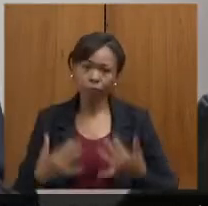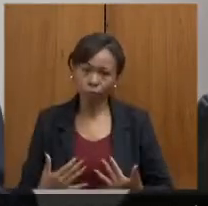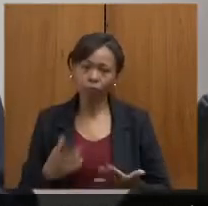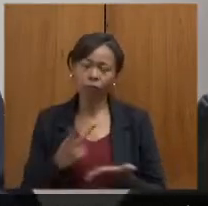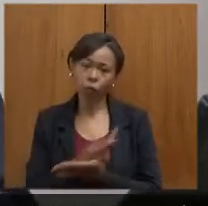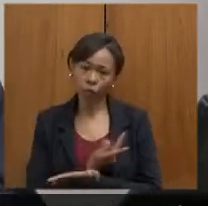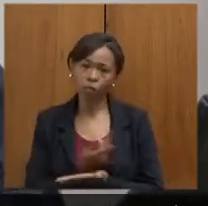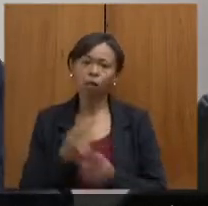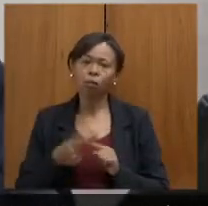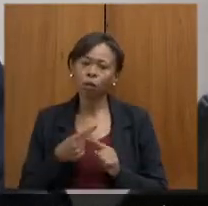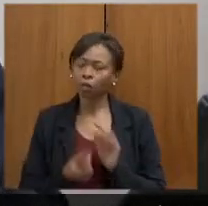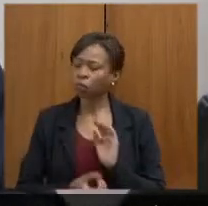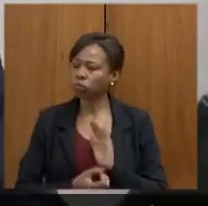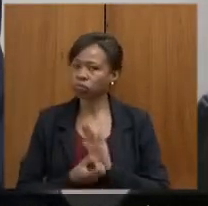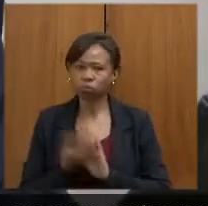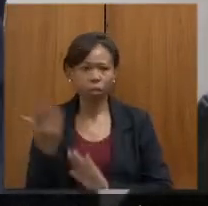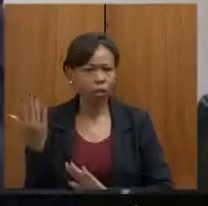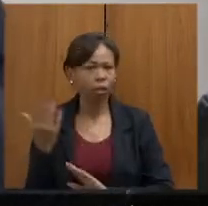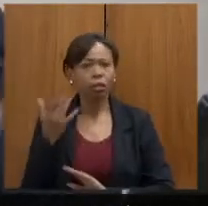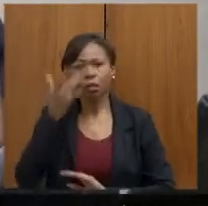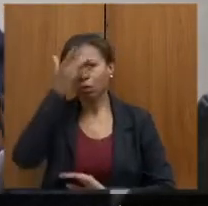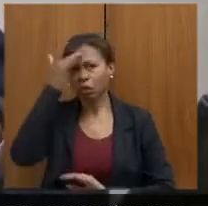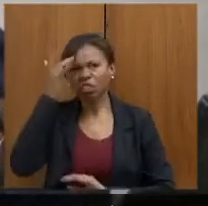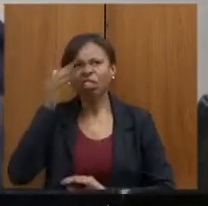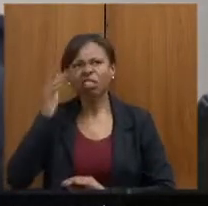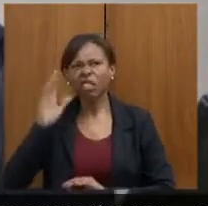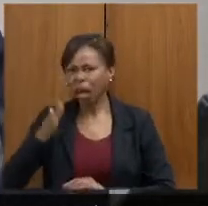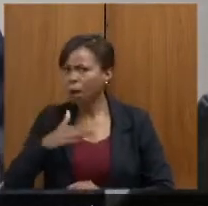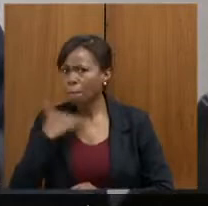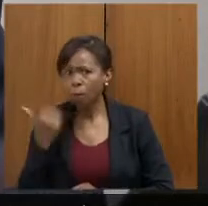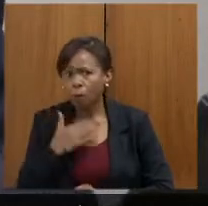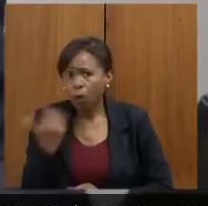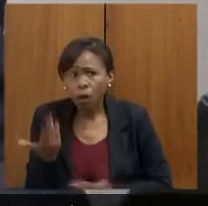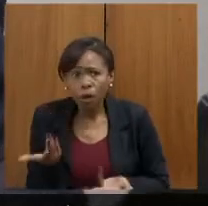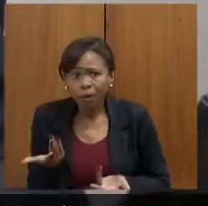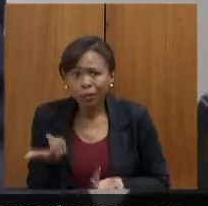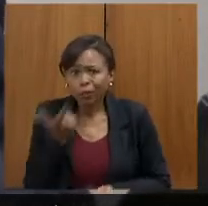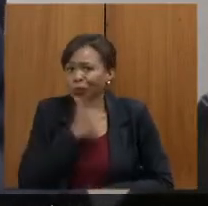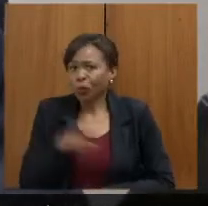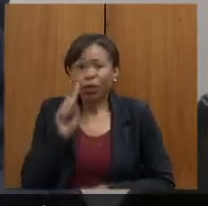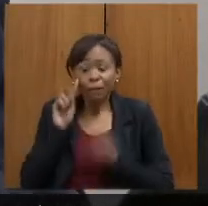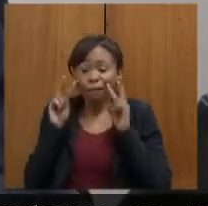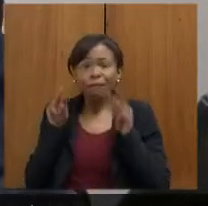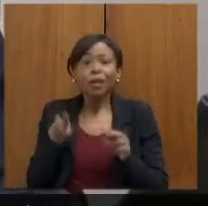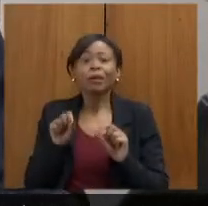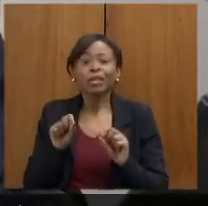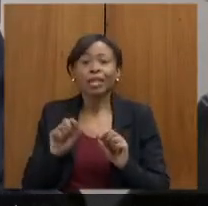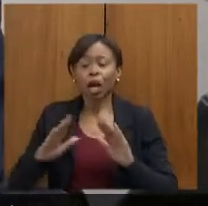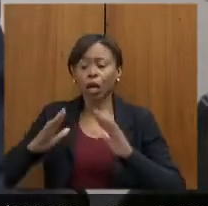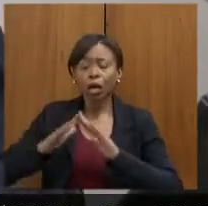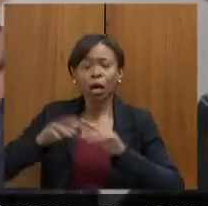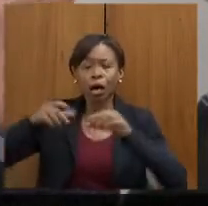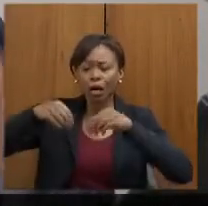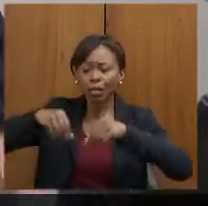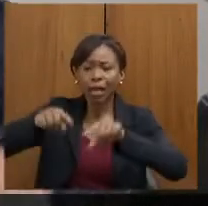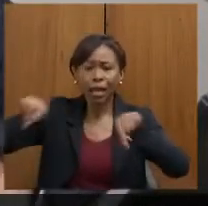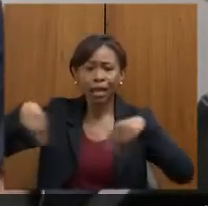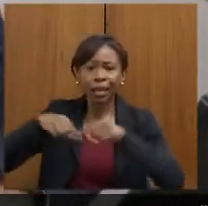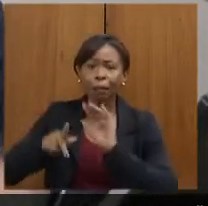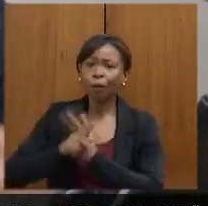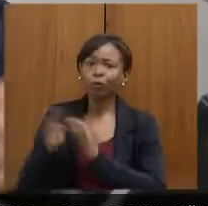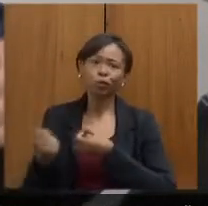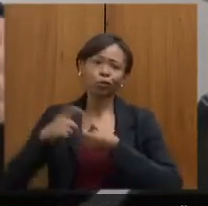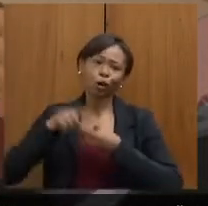realmente tem muita gente que acabou que já morreu e não conseguiu ver a sua propriedade de volta seus familiares